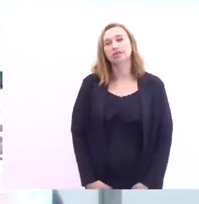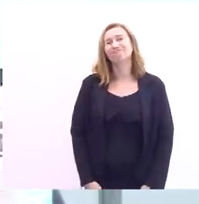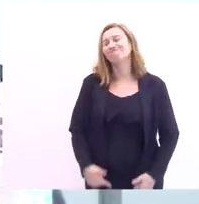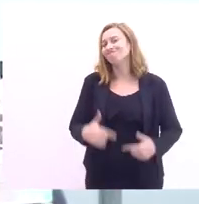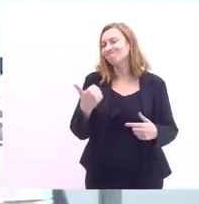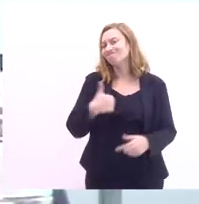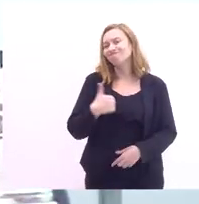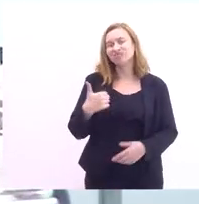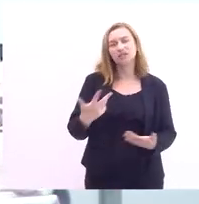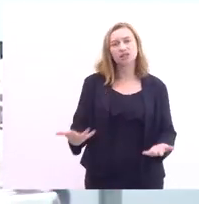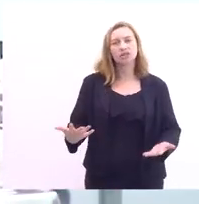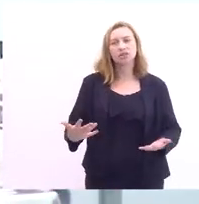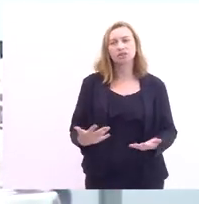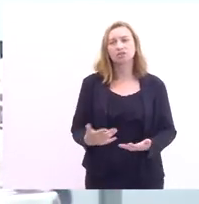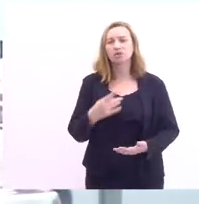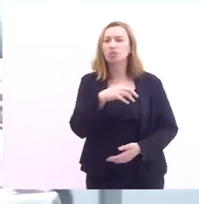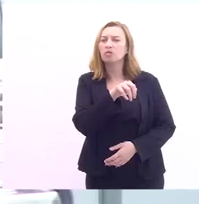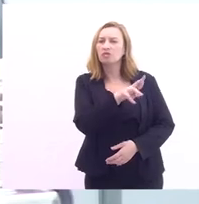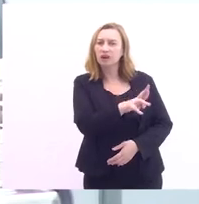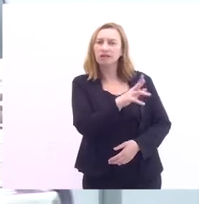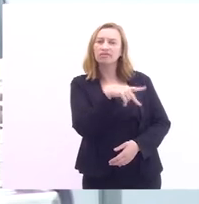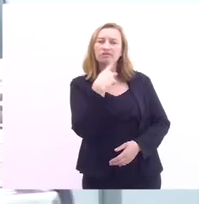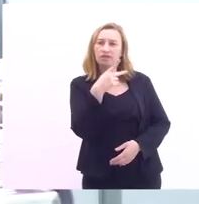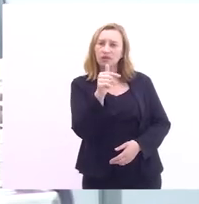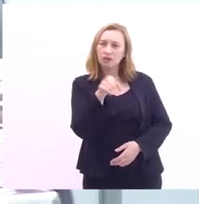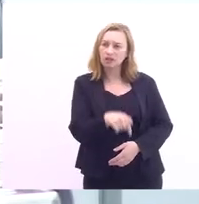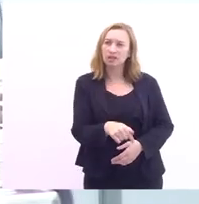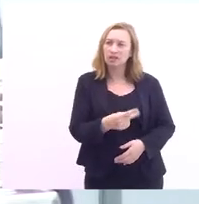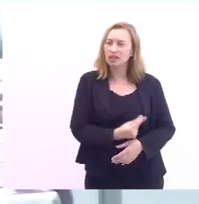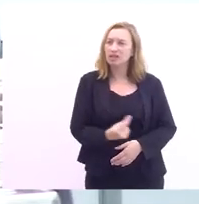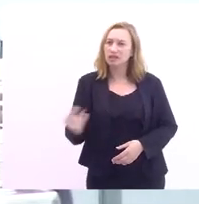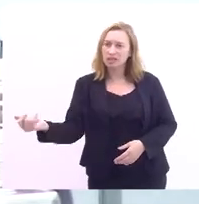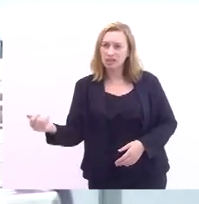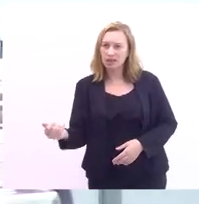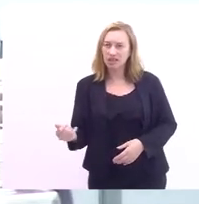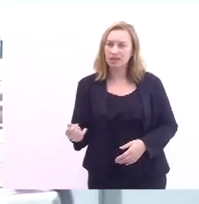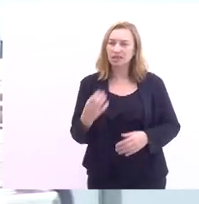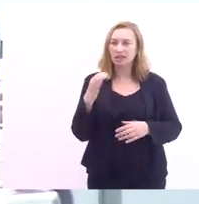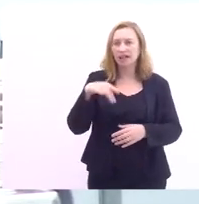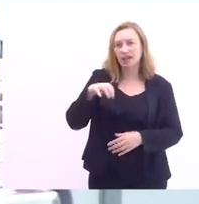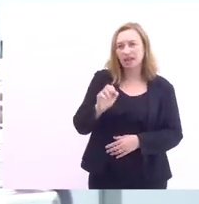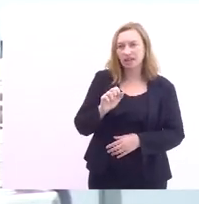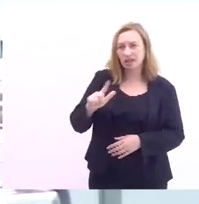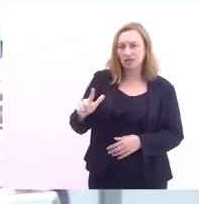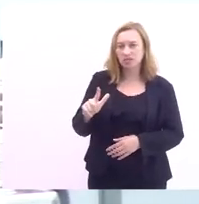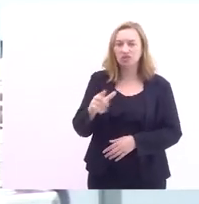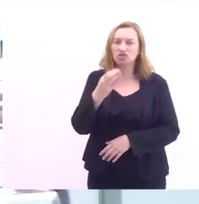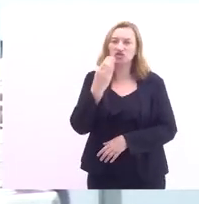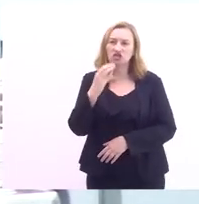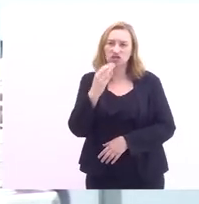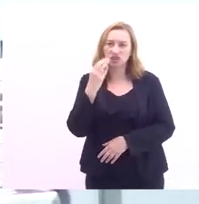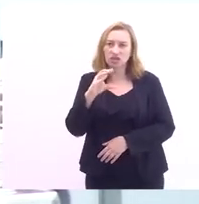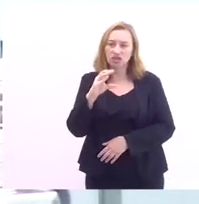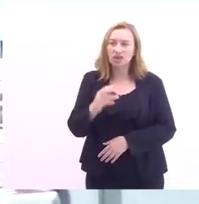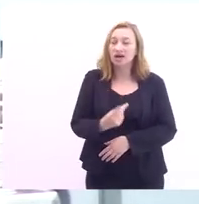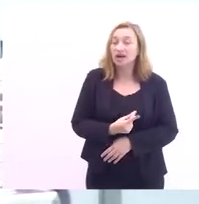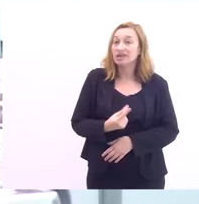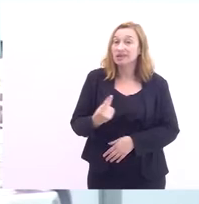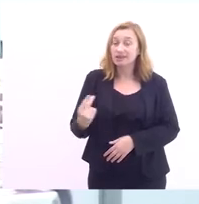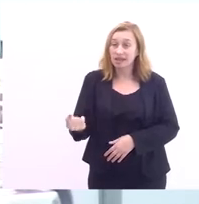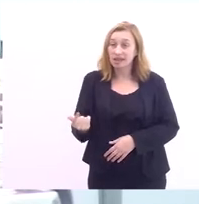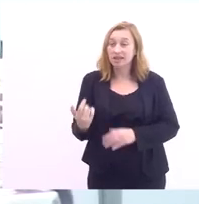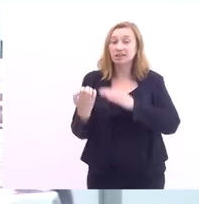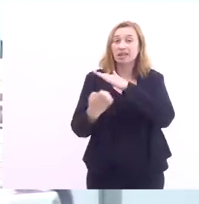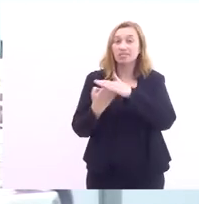Primeiramente, assim, eu acho que, como o Wagner colocou aqui, a saída da sede da Enel Brasil de Niterói, a saída da sede